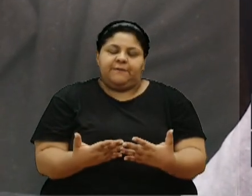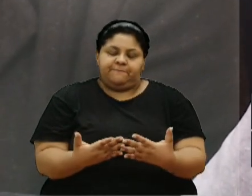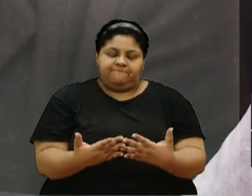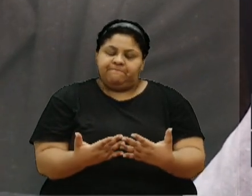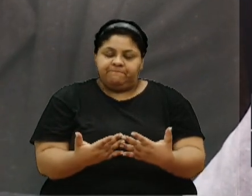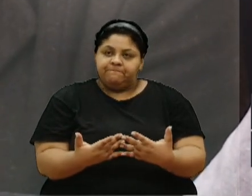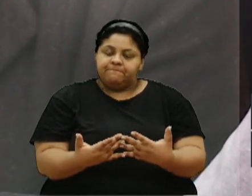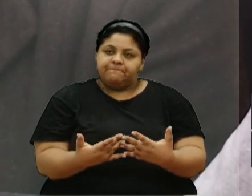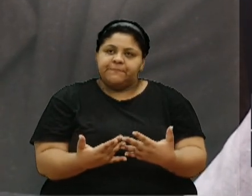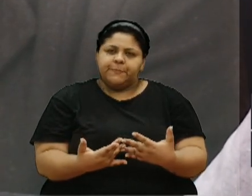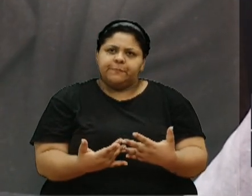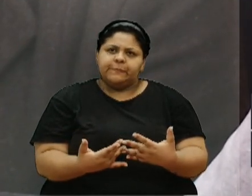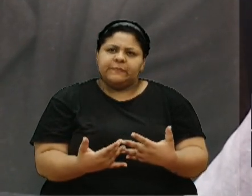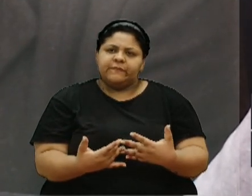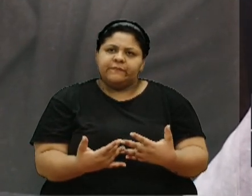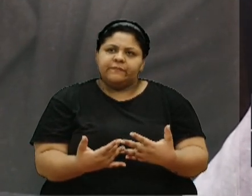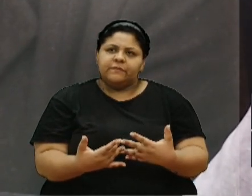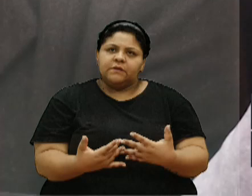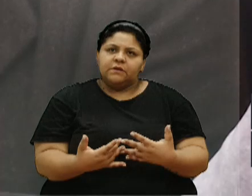isso.